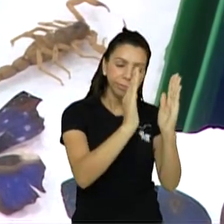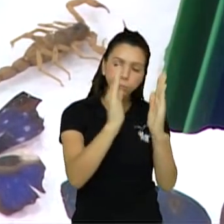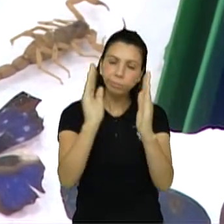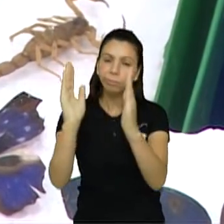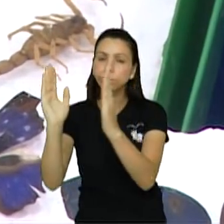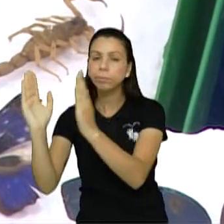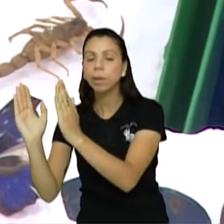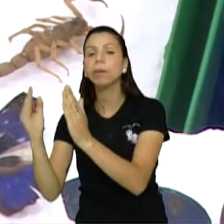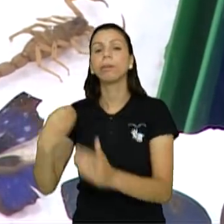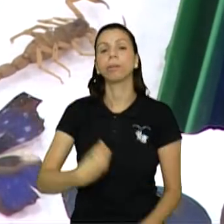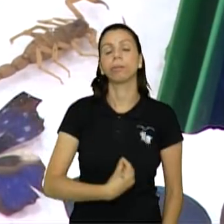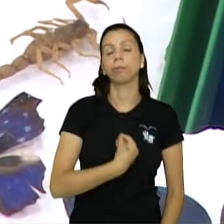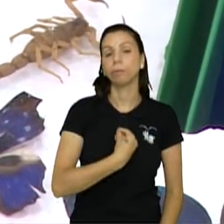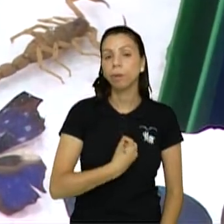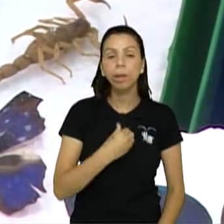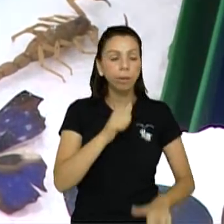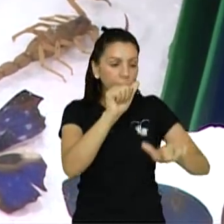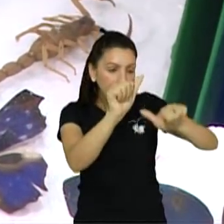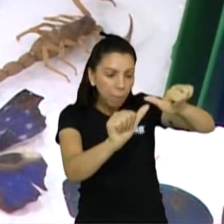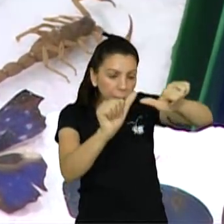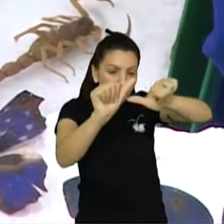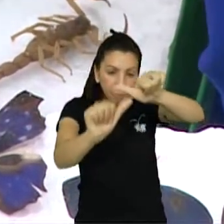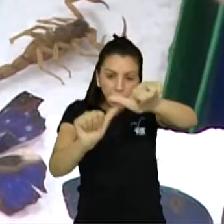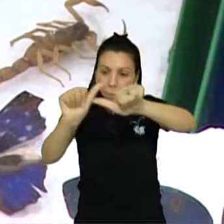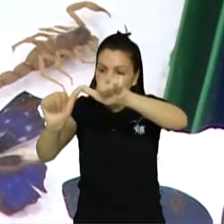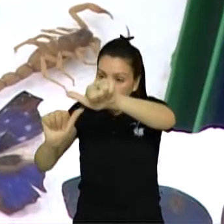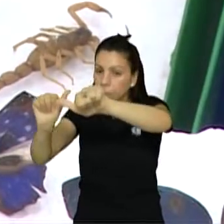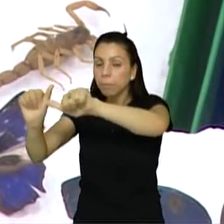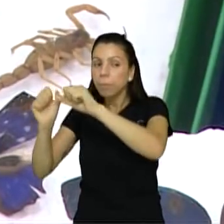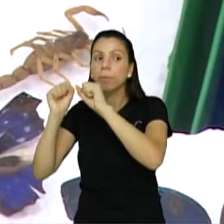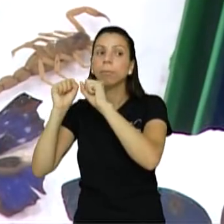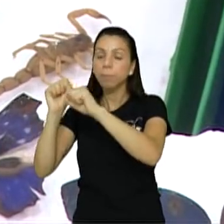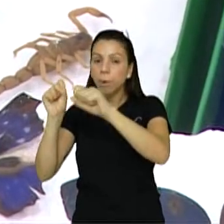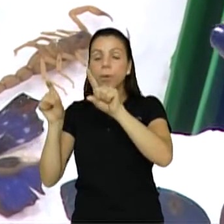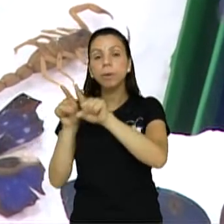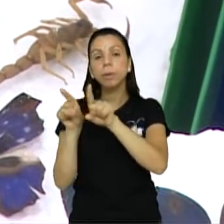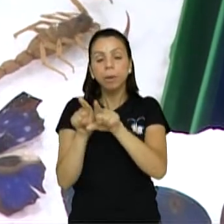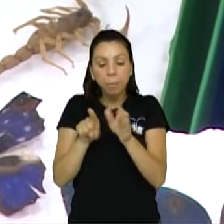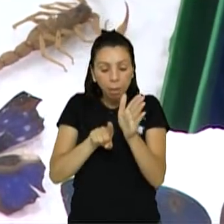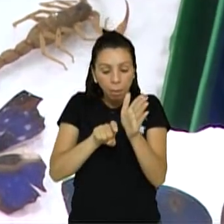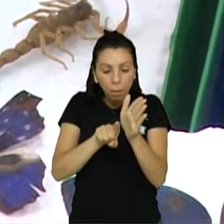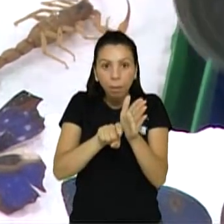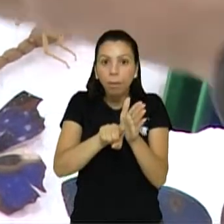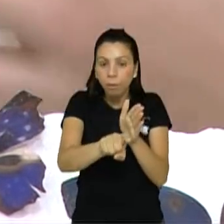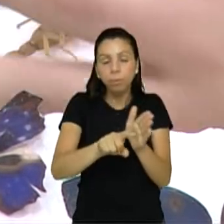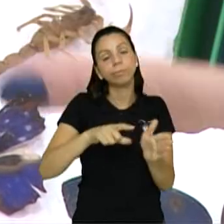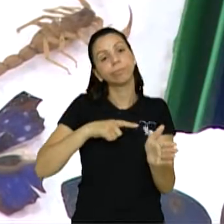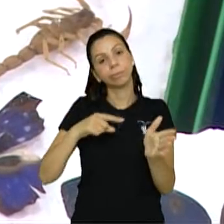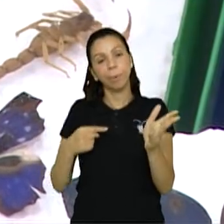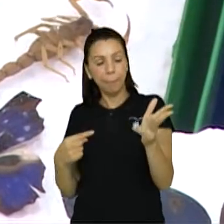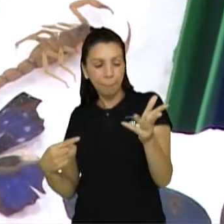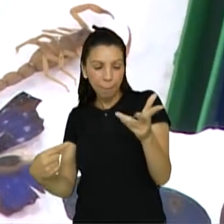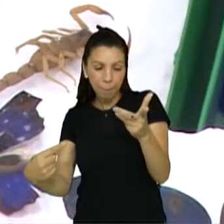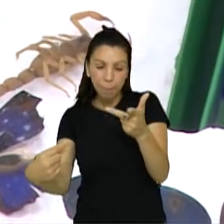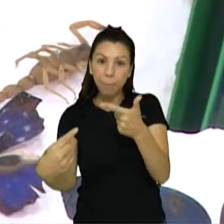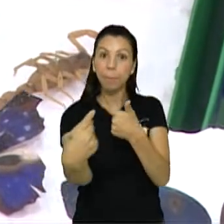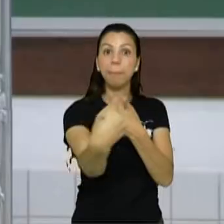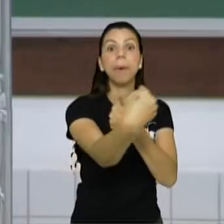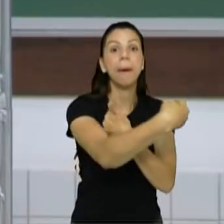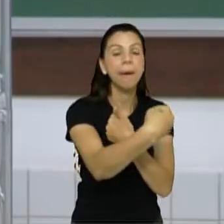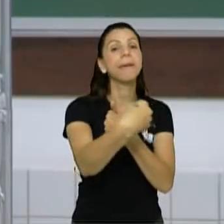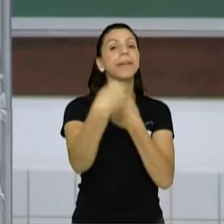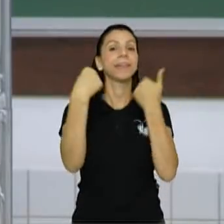entender que ele passa por uma metamorfose, também podem ser representadas por essas larvas. Então, tem vários animais